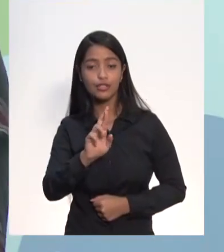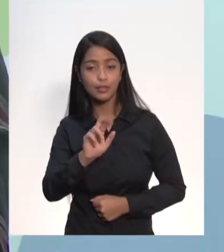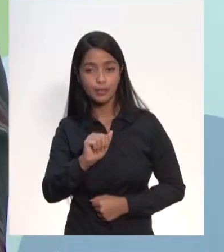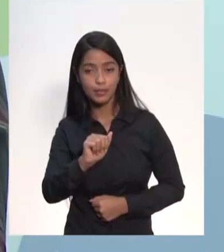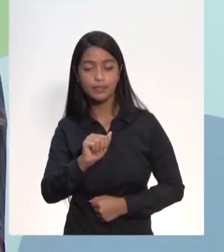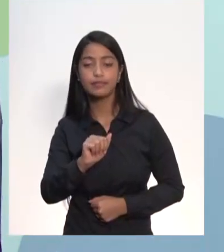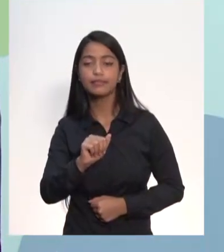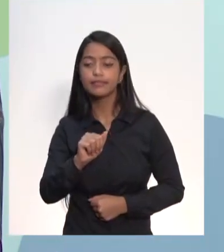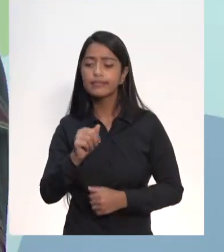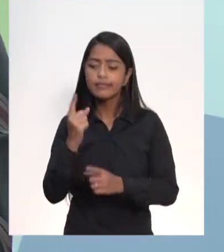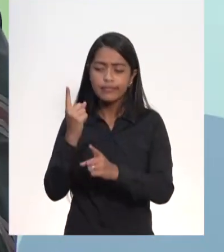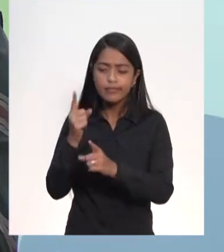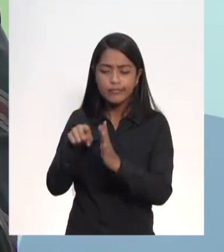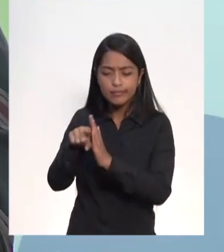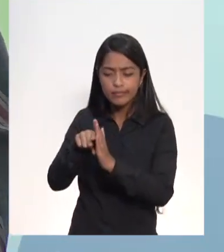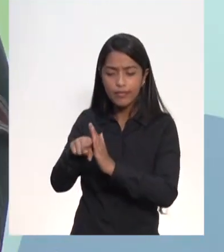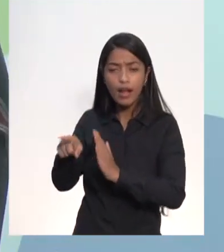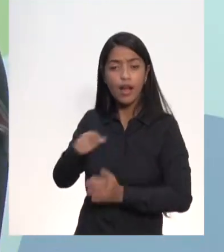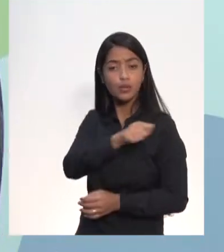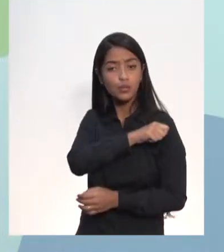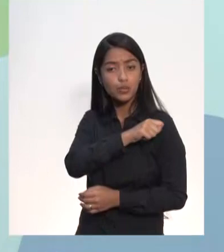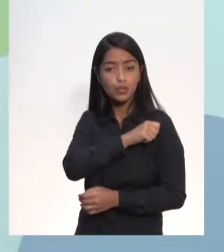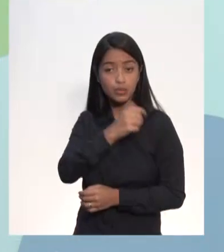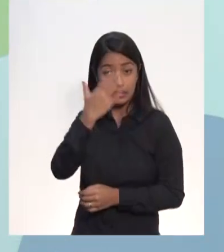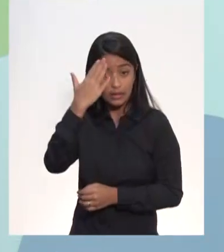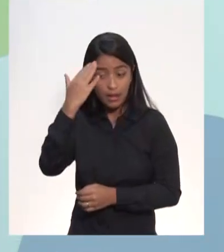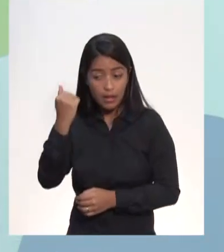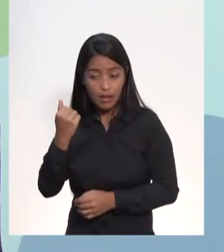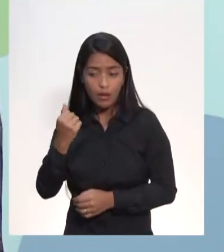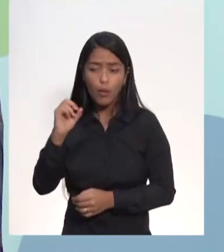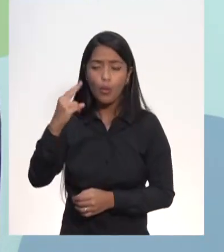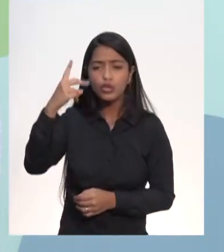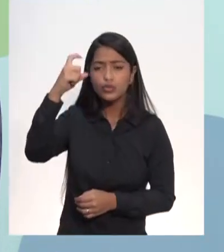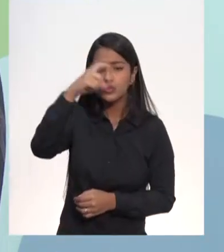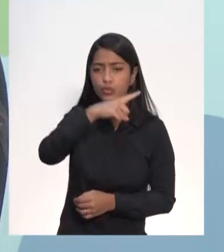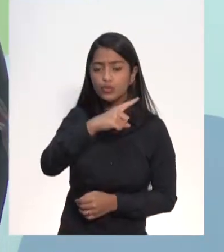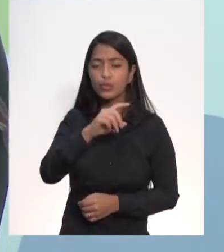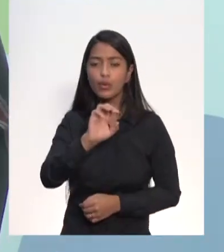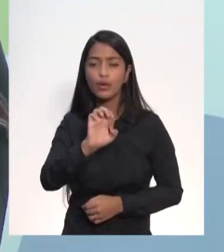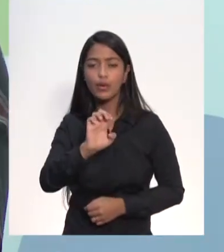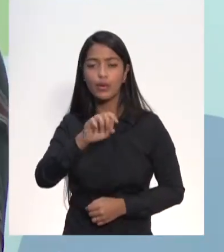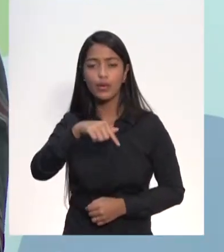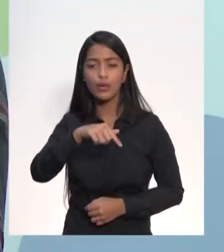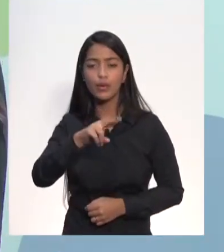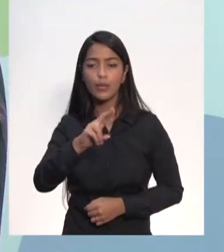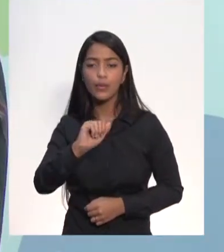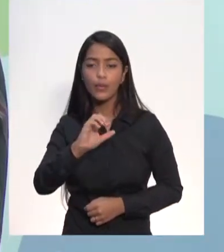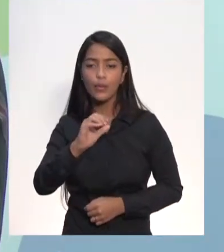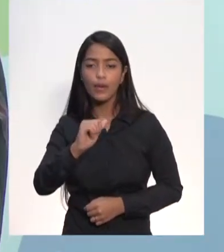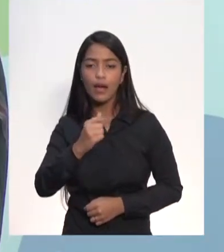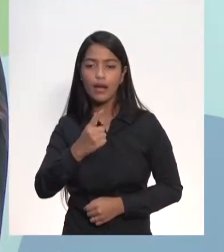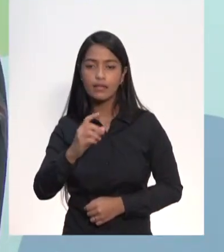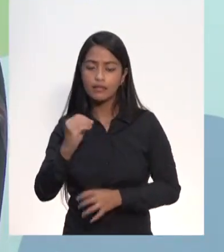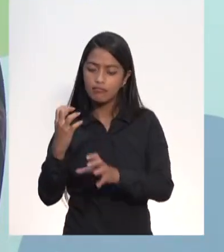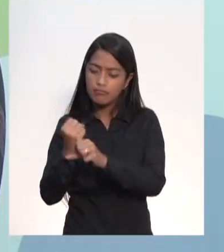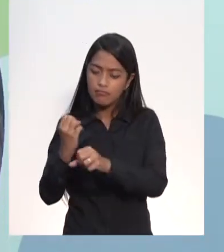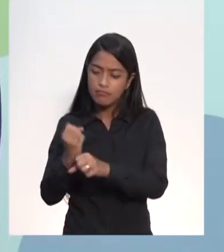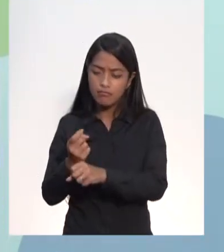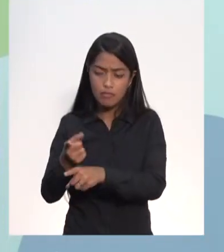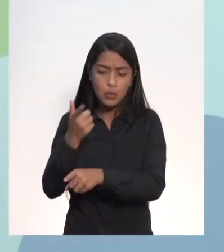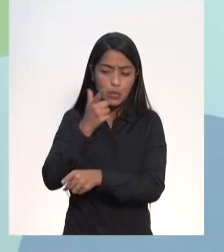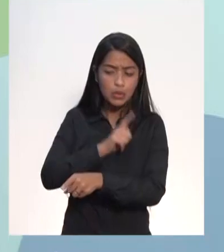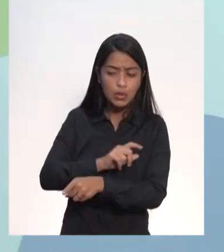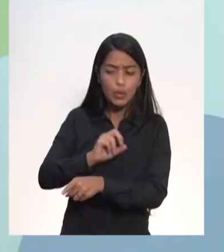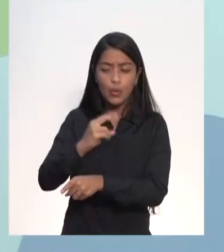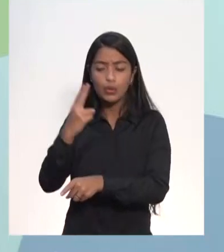equações, se ele tem dificuldade, se precisa também retomar alguma coisa. Então, todas essas passagens